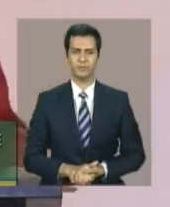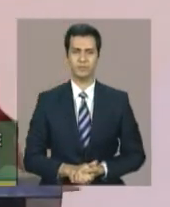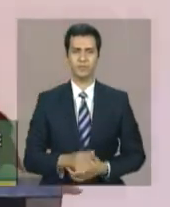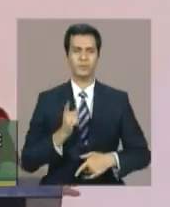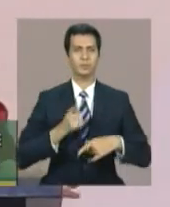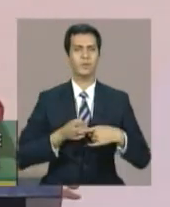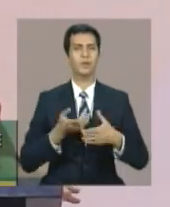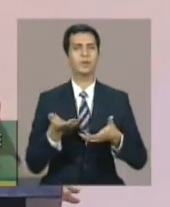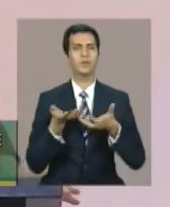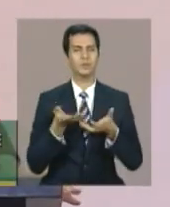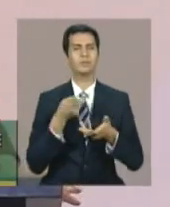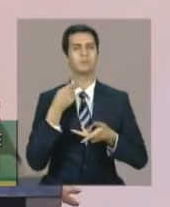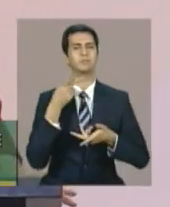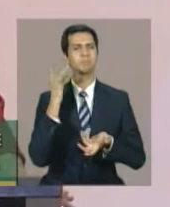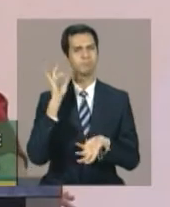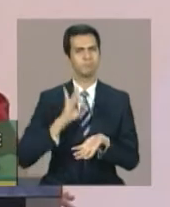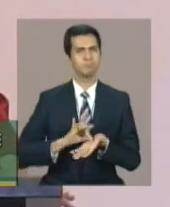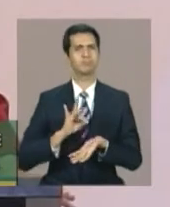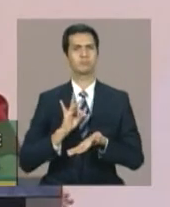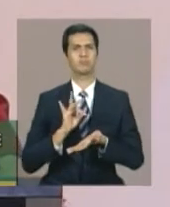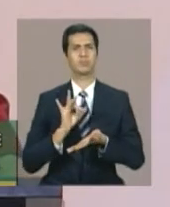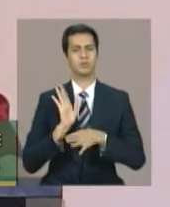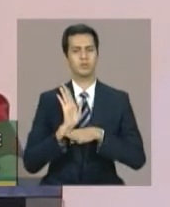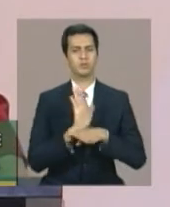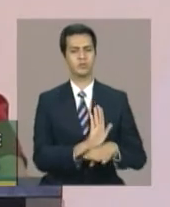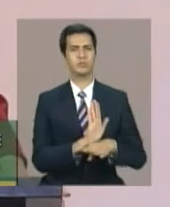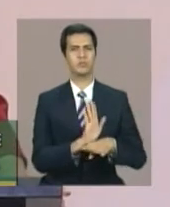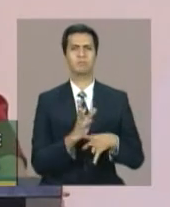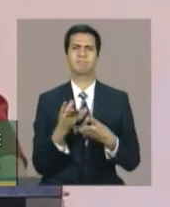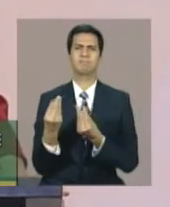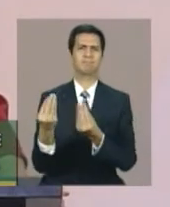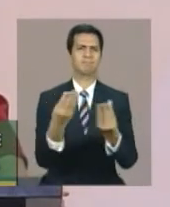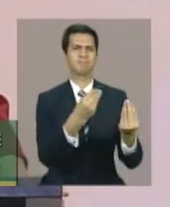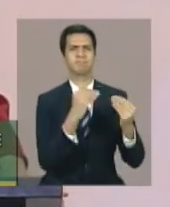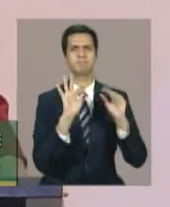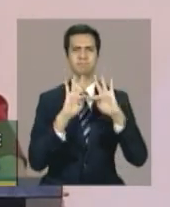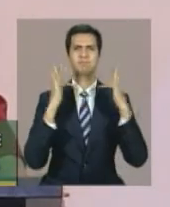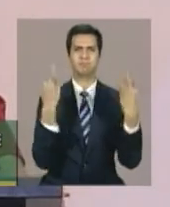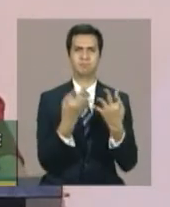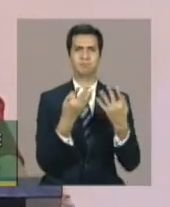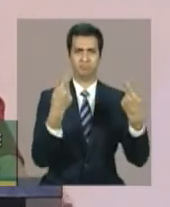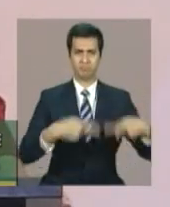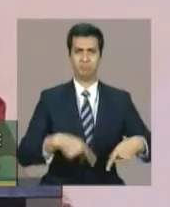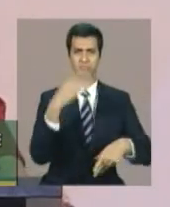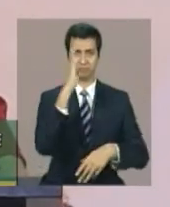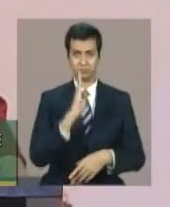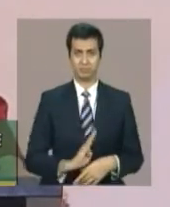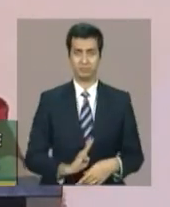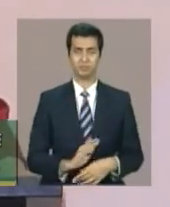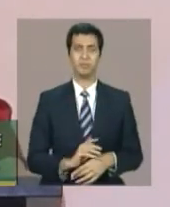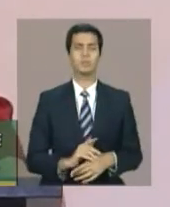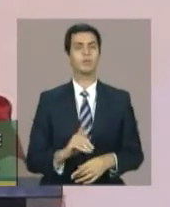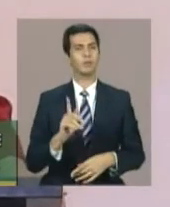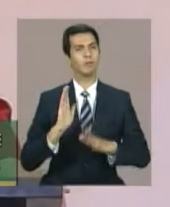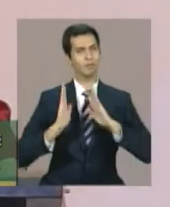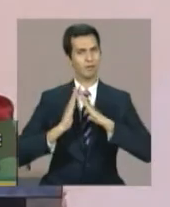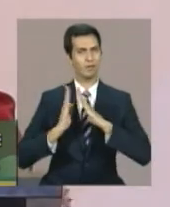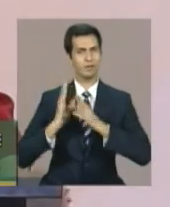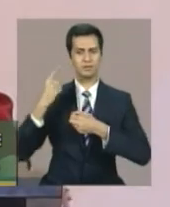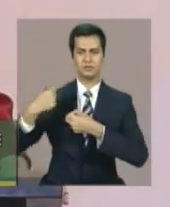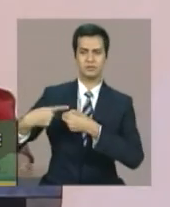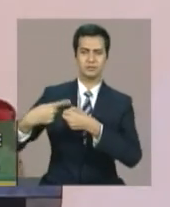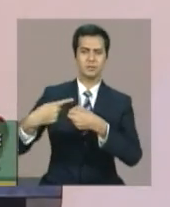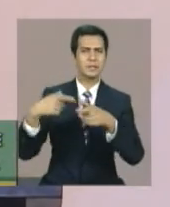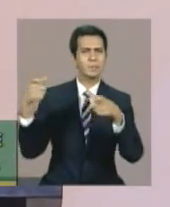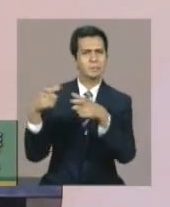que milhares de famílias brasileiras que residem nos pequenos municípios espalhados